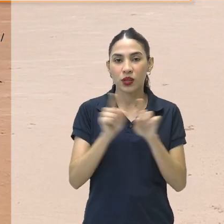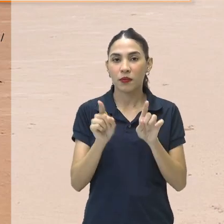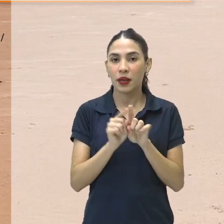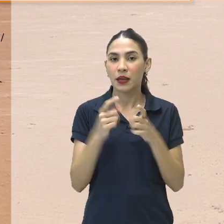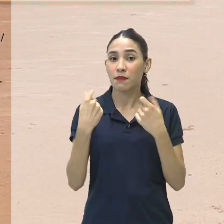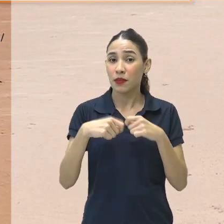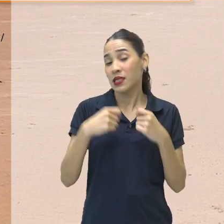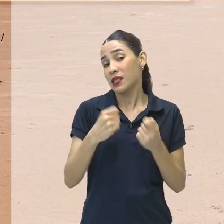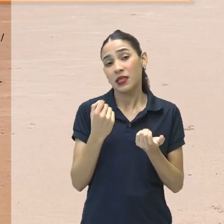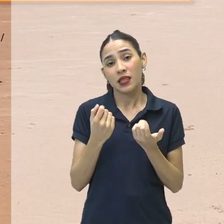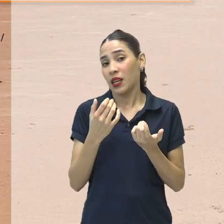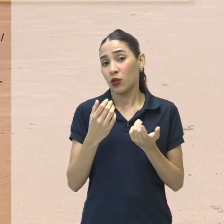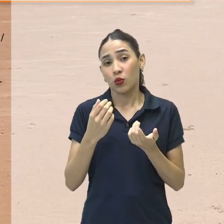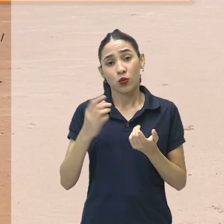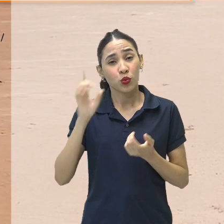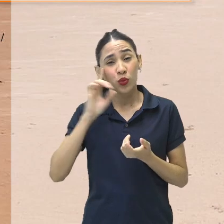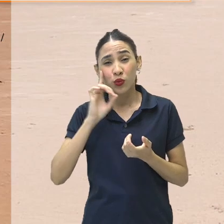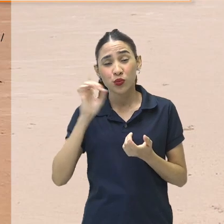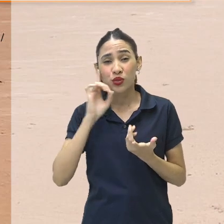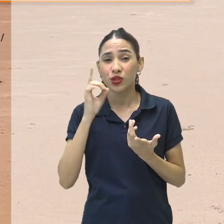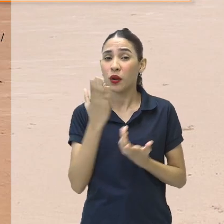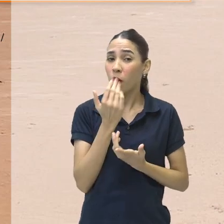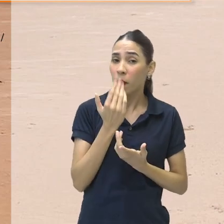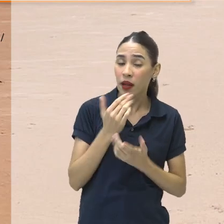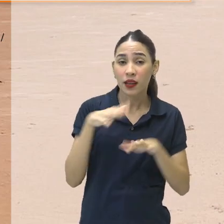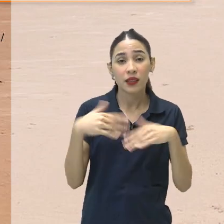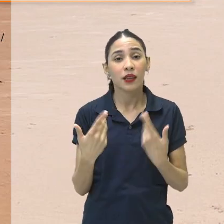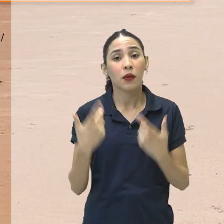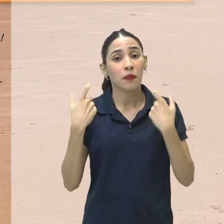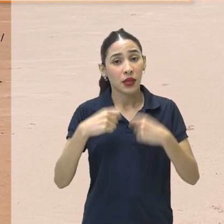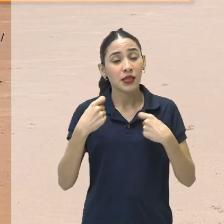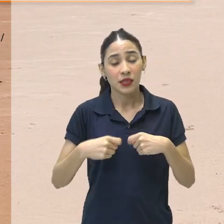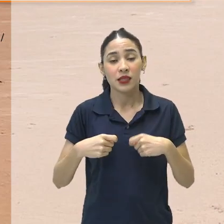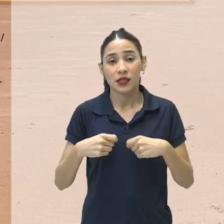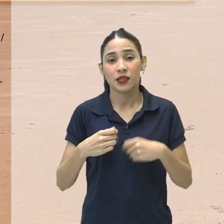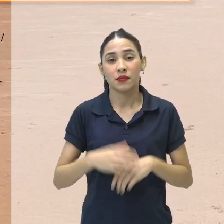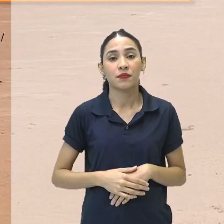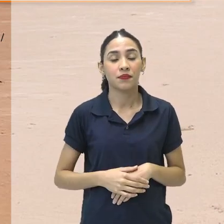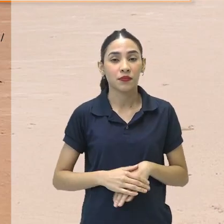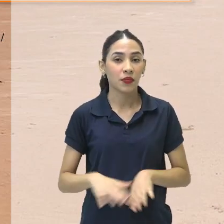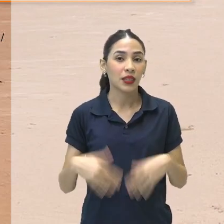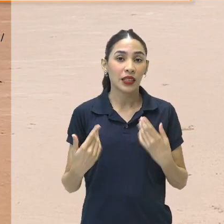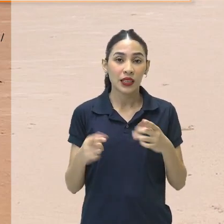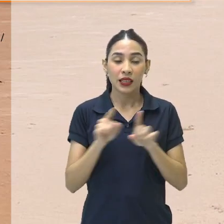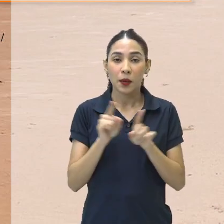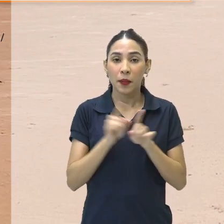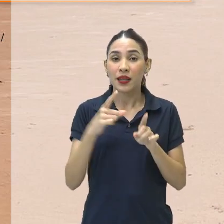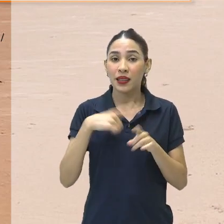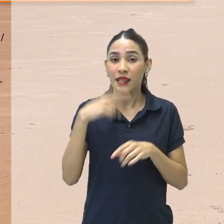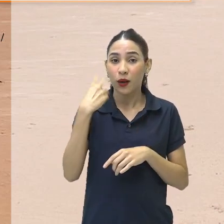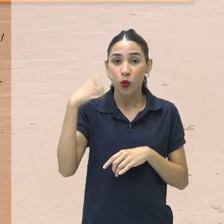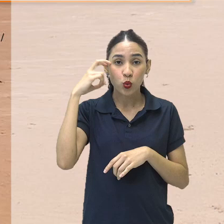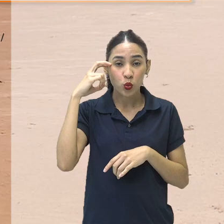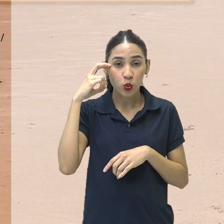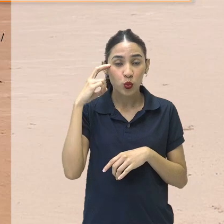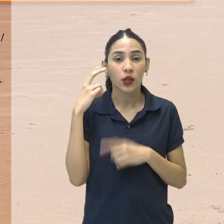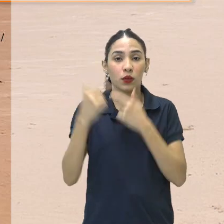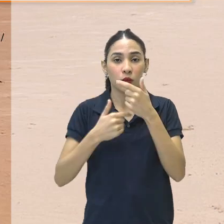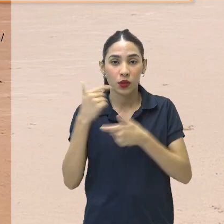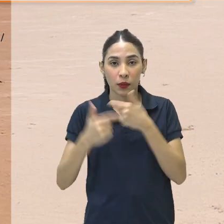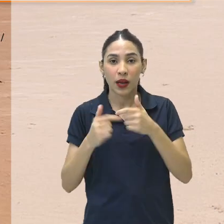o pão na mesa diariamente, então acaba tendo que recorrer. E também existe a cultura do